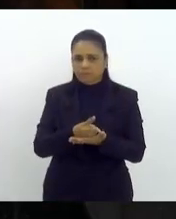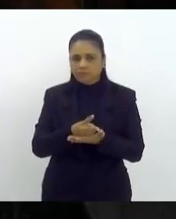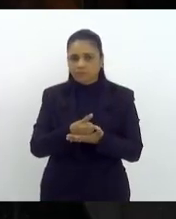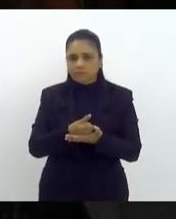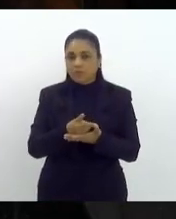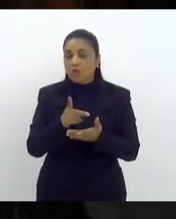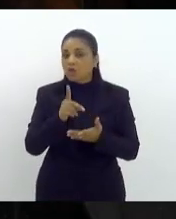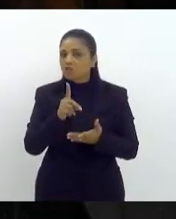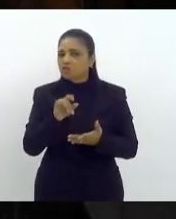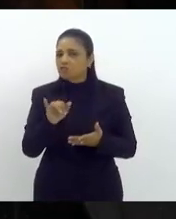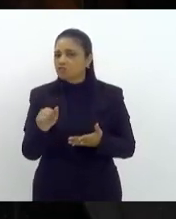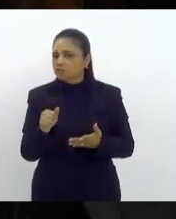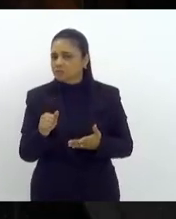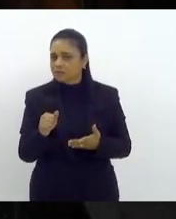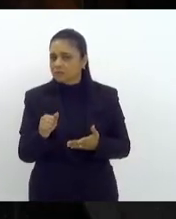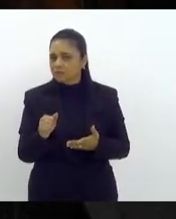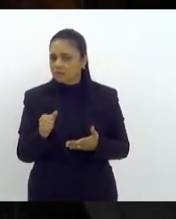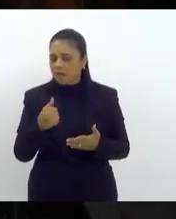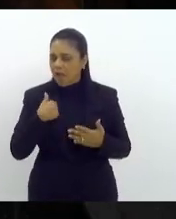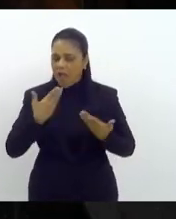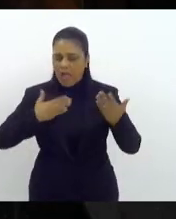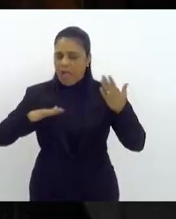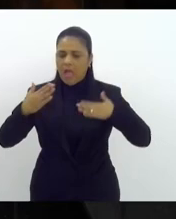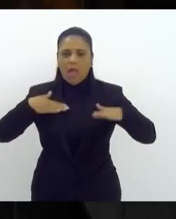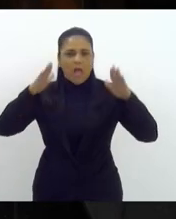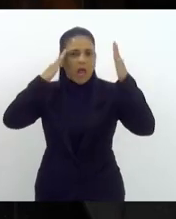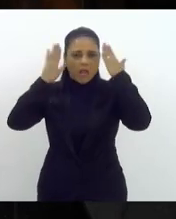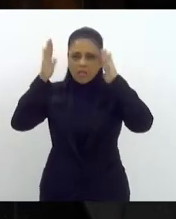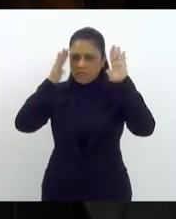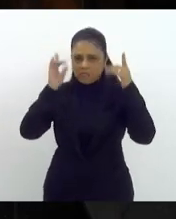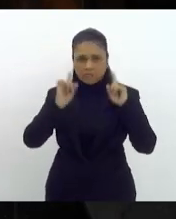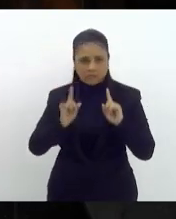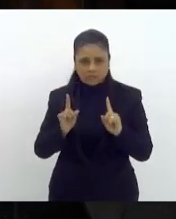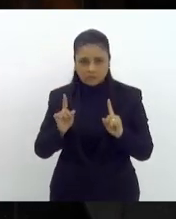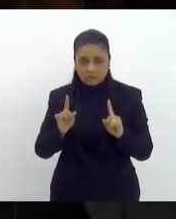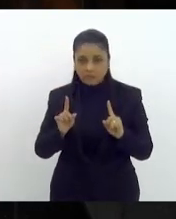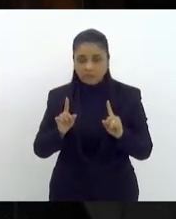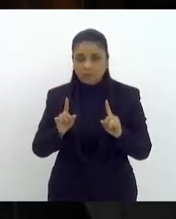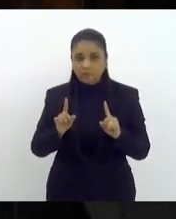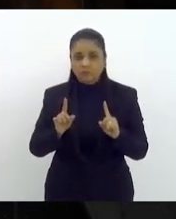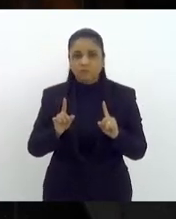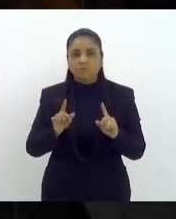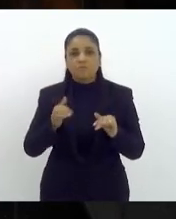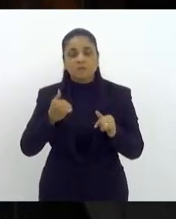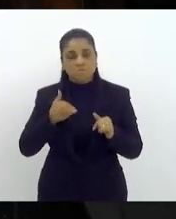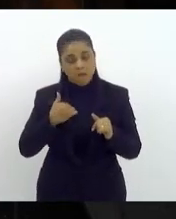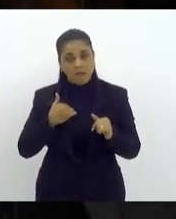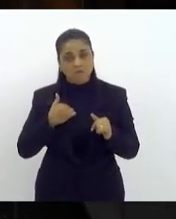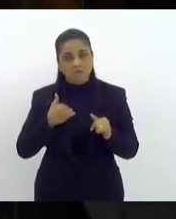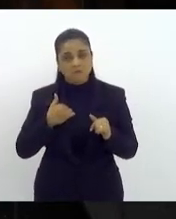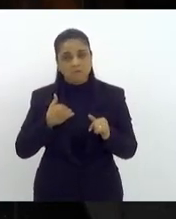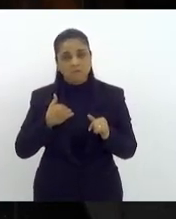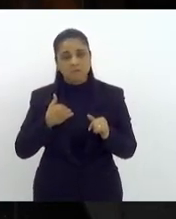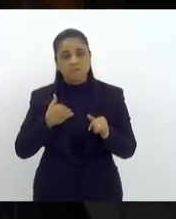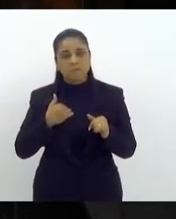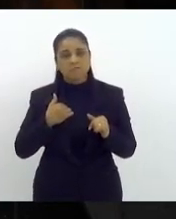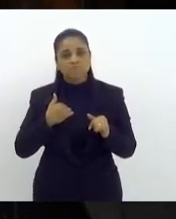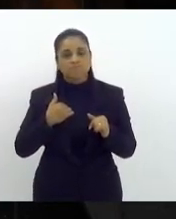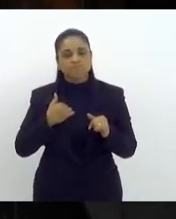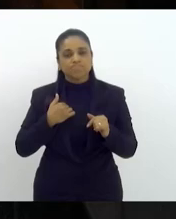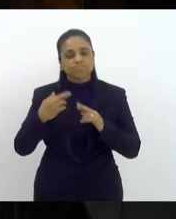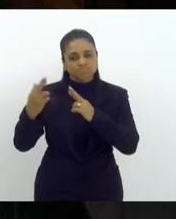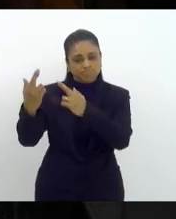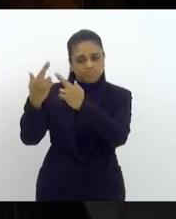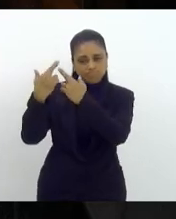uma data que nos traz alegria não é mas nos traz nos faz nos